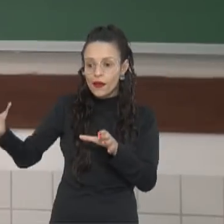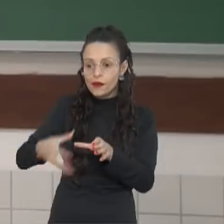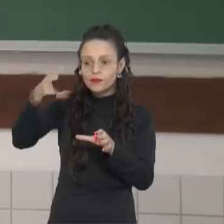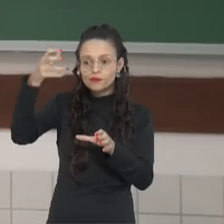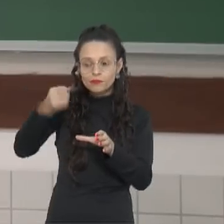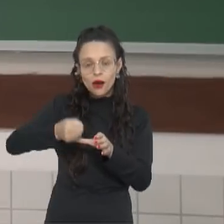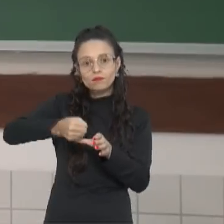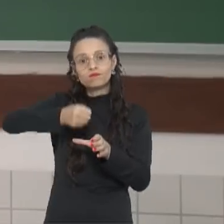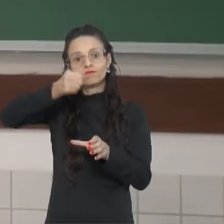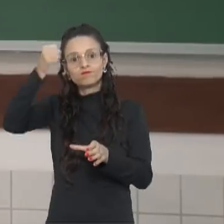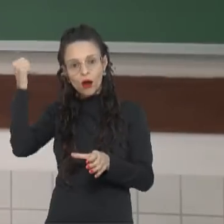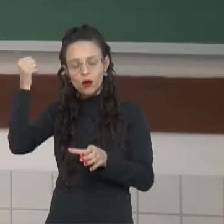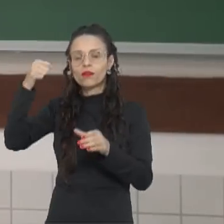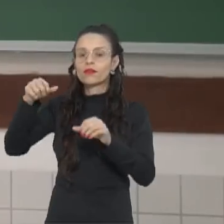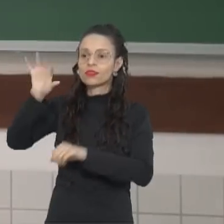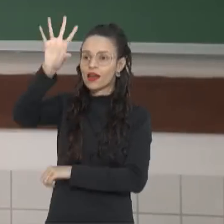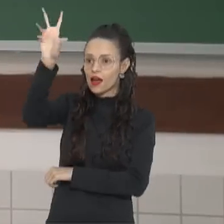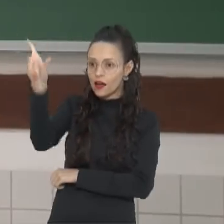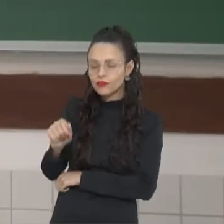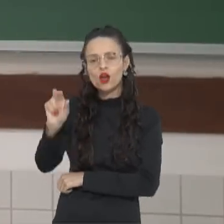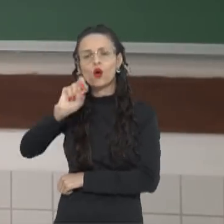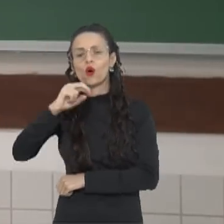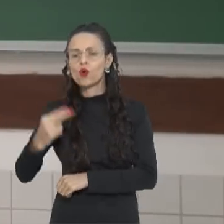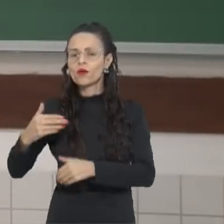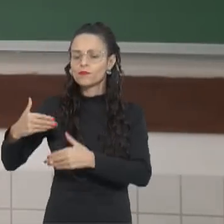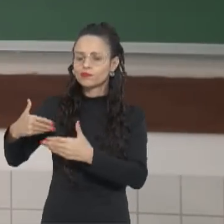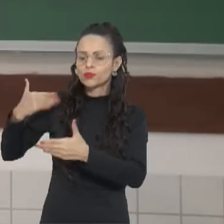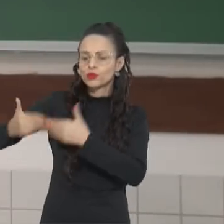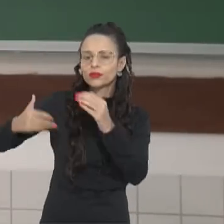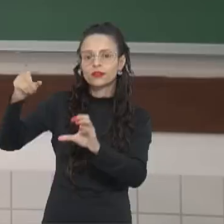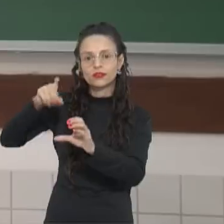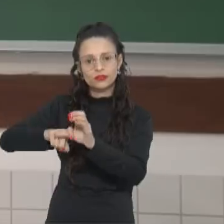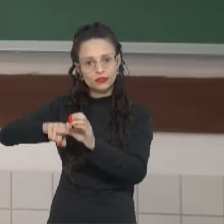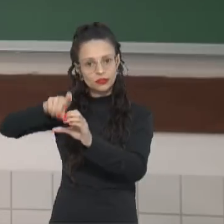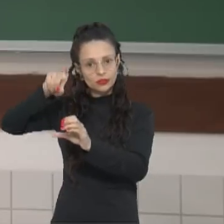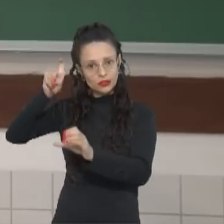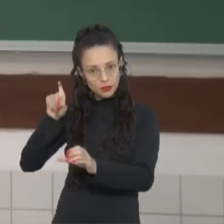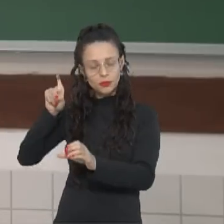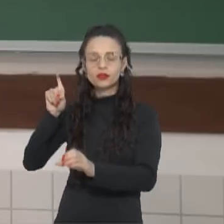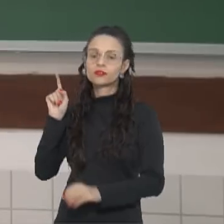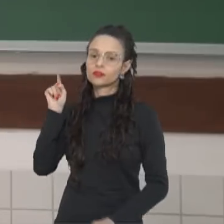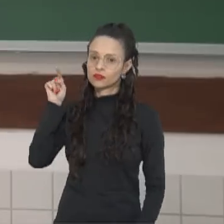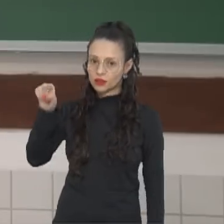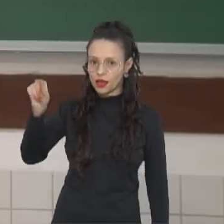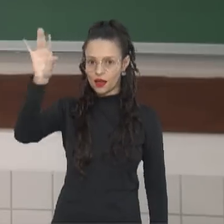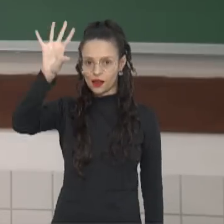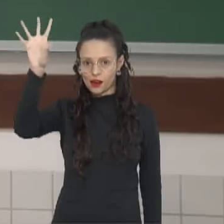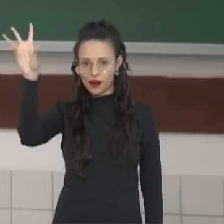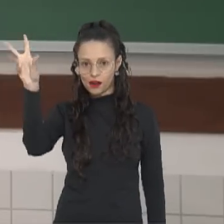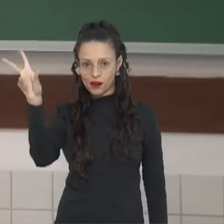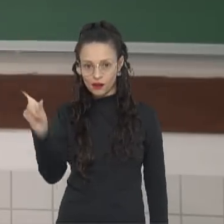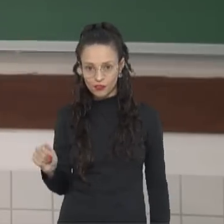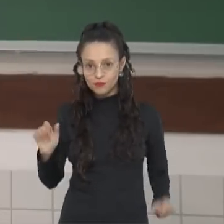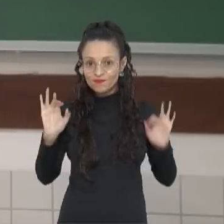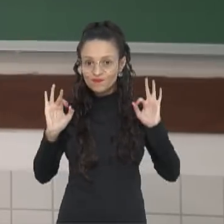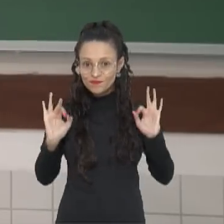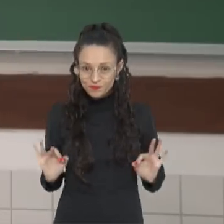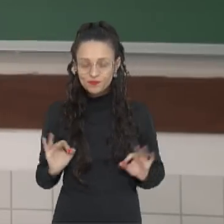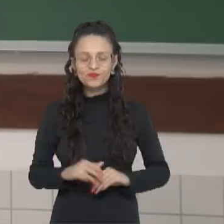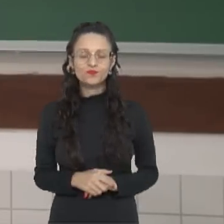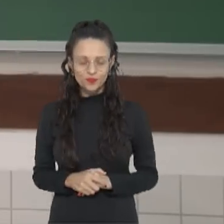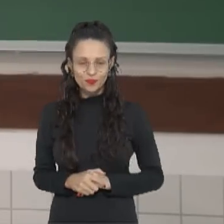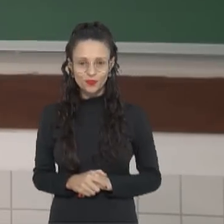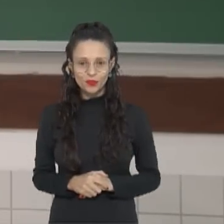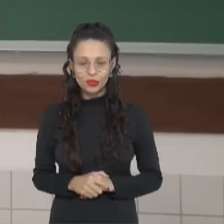descolonização da África ou os processos de independência na África, certo? E já